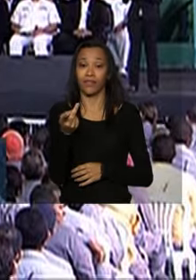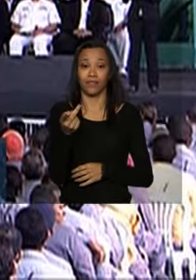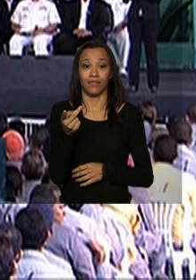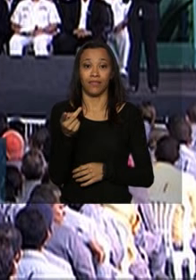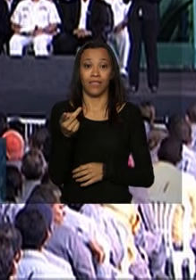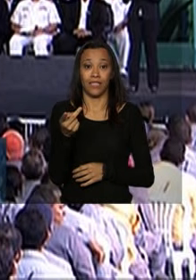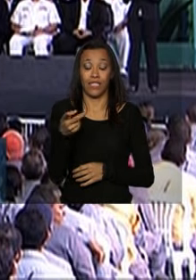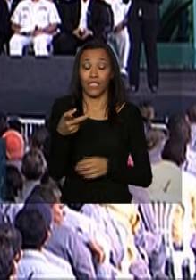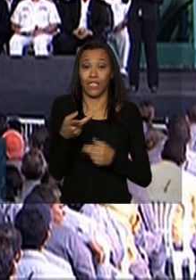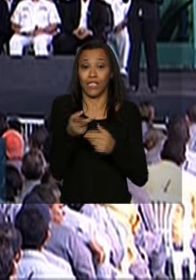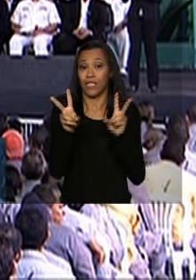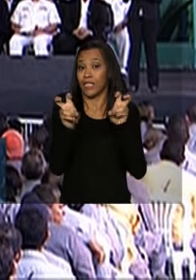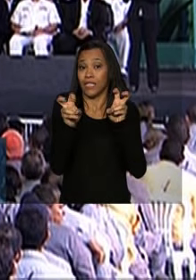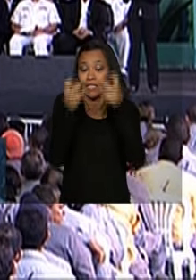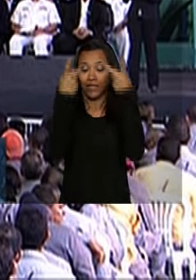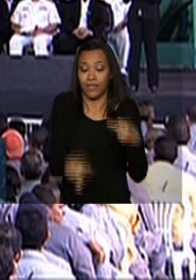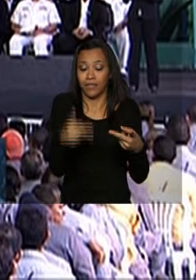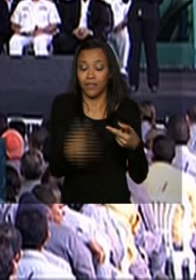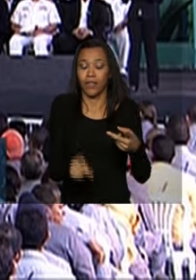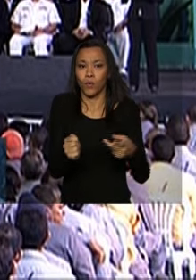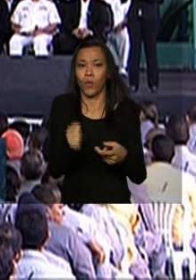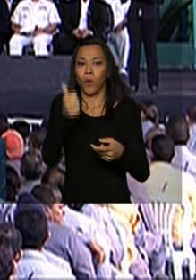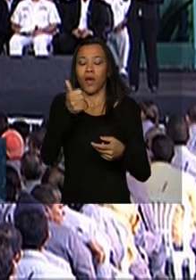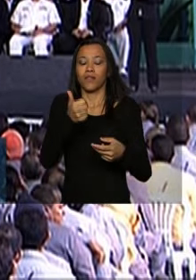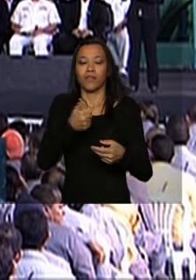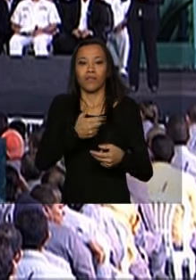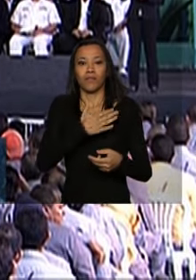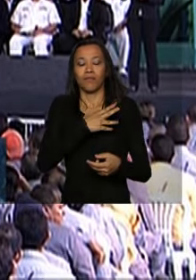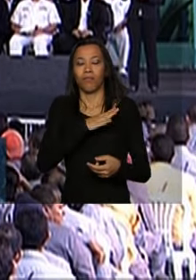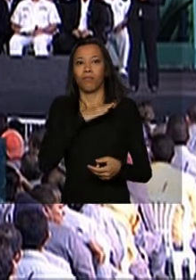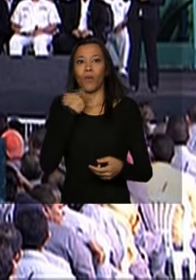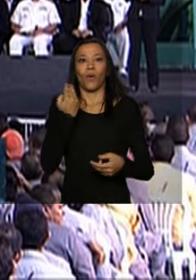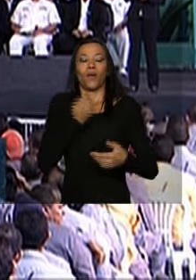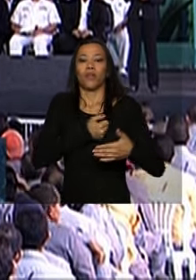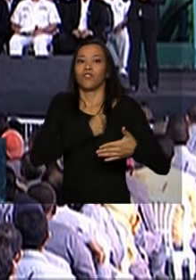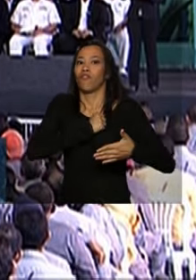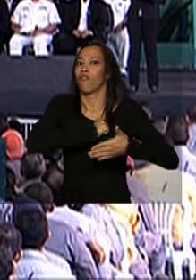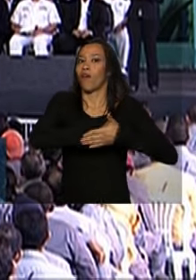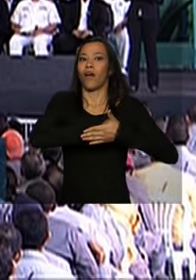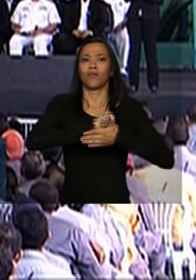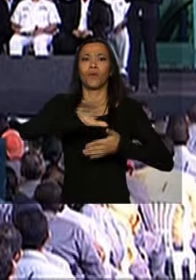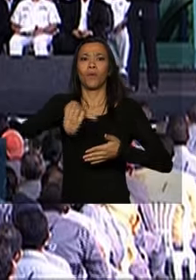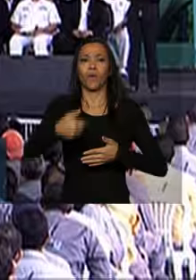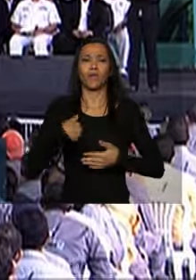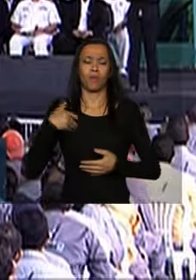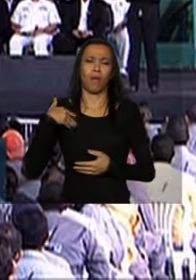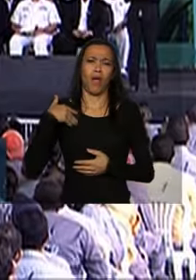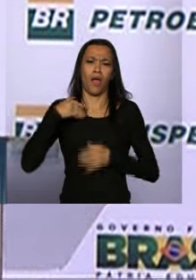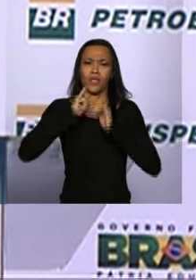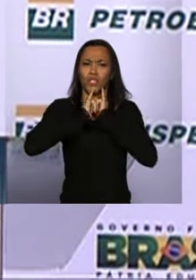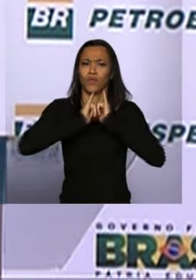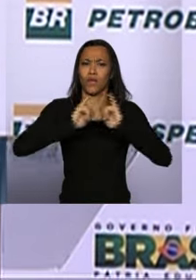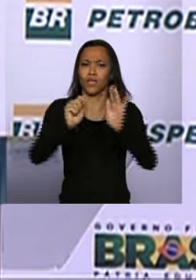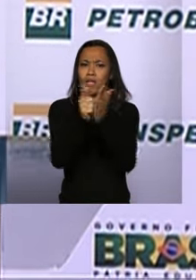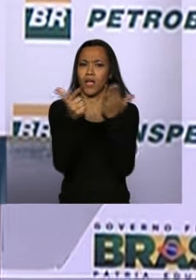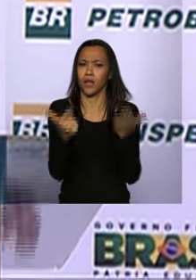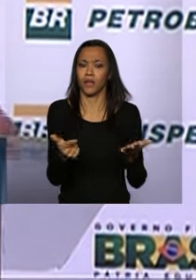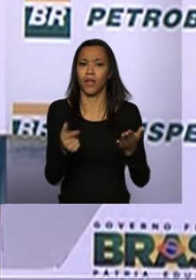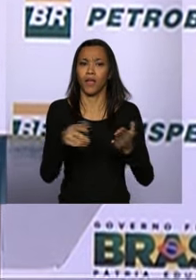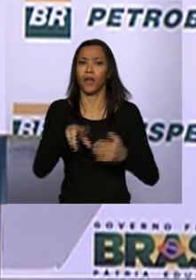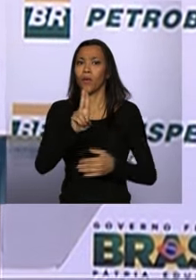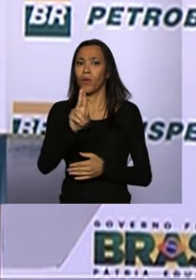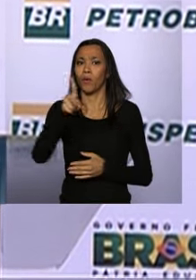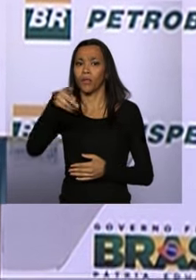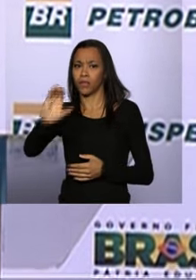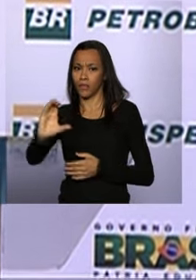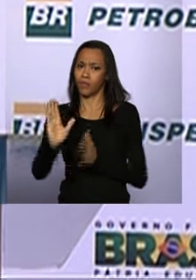mata. Eu quase morri de infarto quando eu vi aquela bela reportagem da UTC. Não me mata, pelo amor de